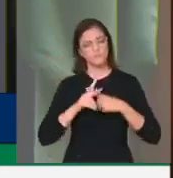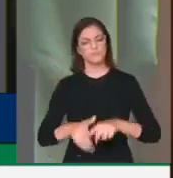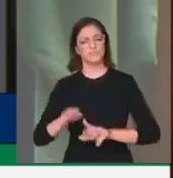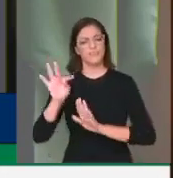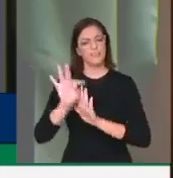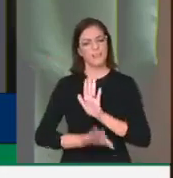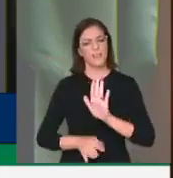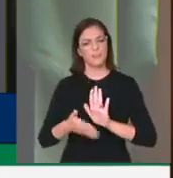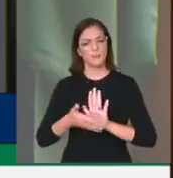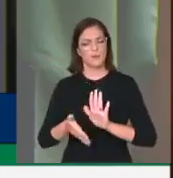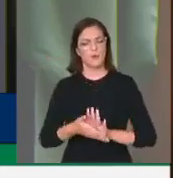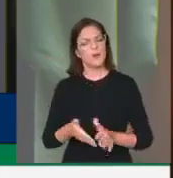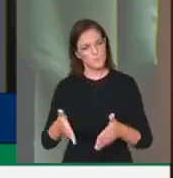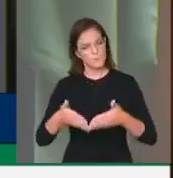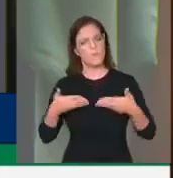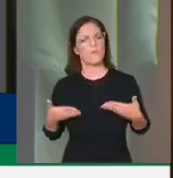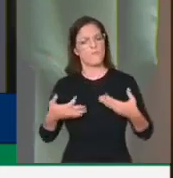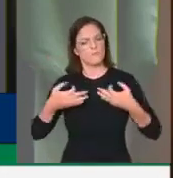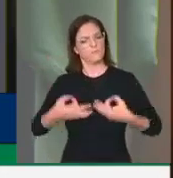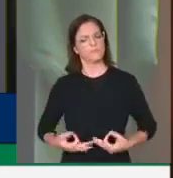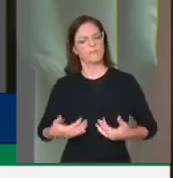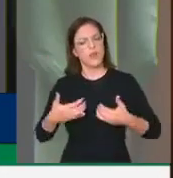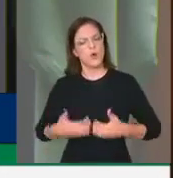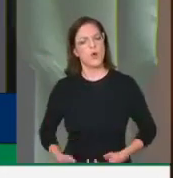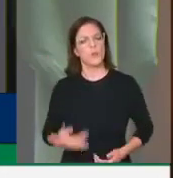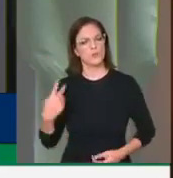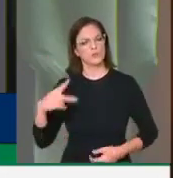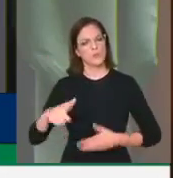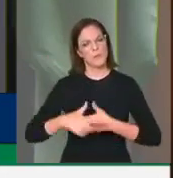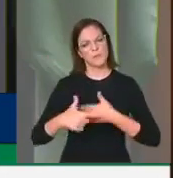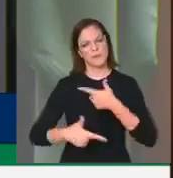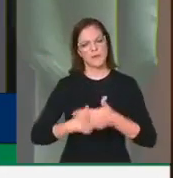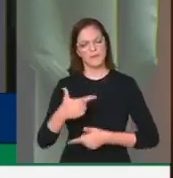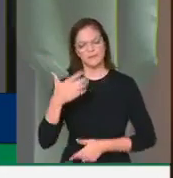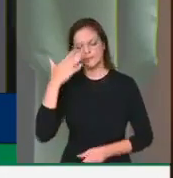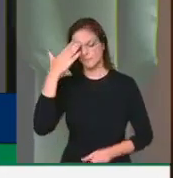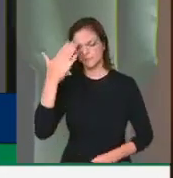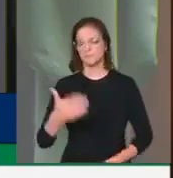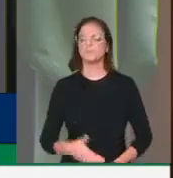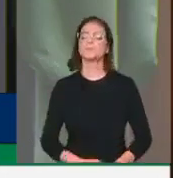ministro, haja com mais compostura digna ao cargo que o senhor ocupa. Obrigado, senhoras e senhores.